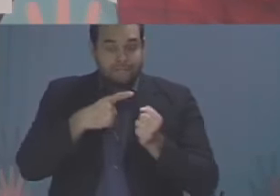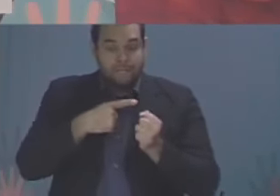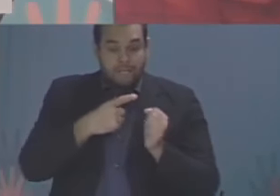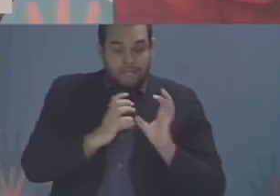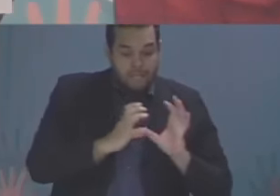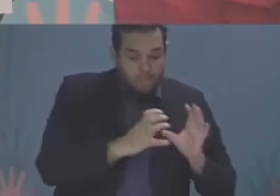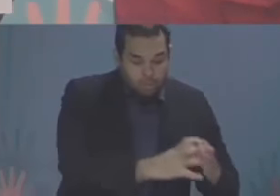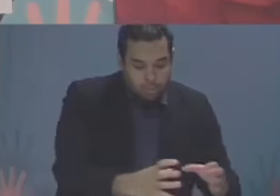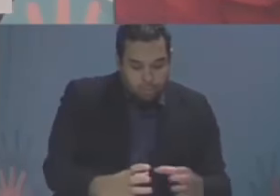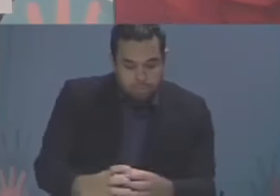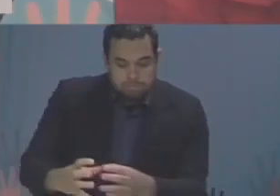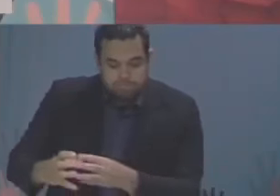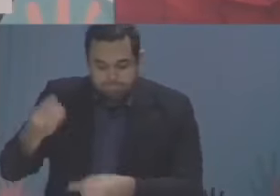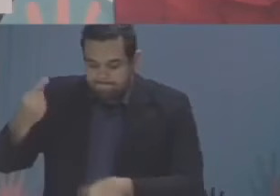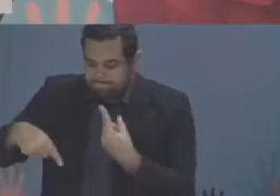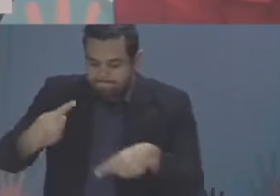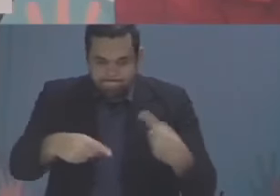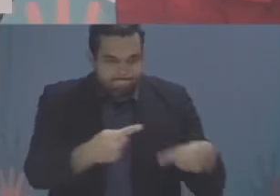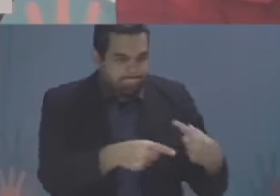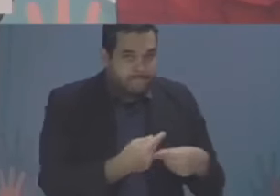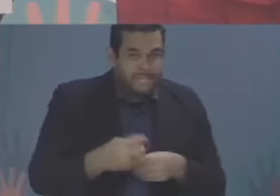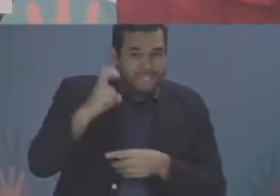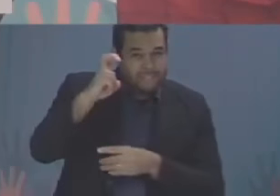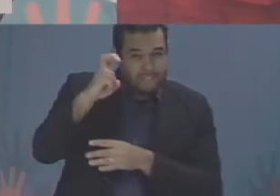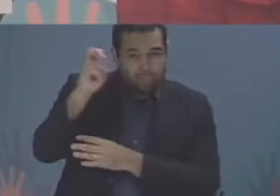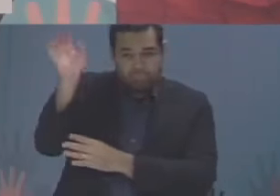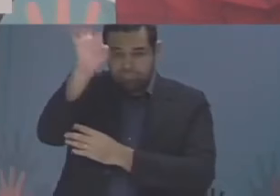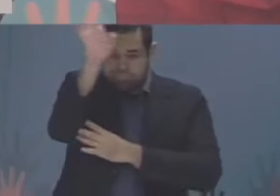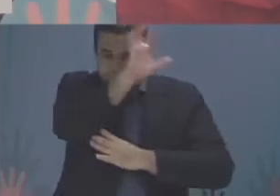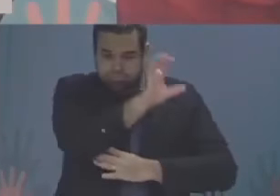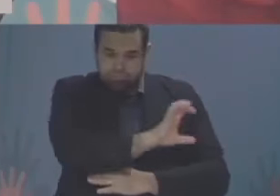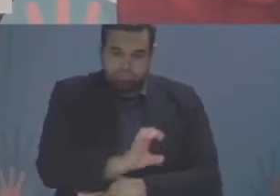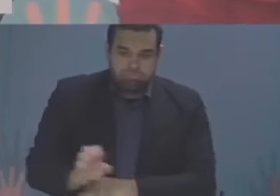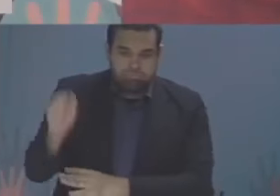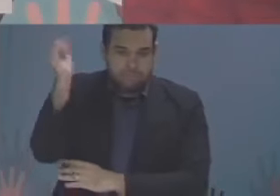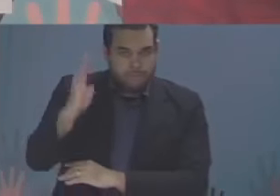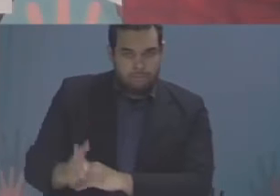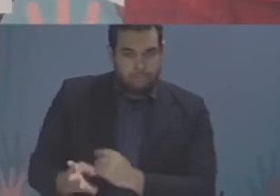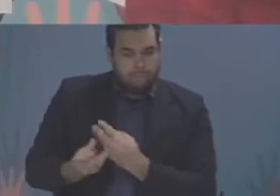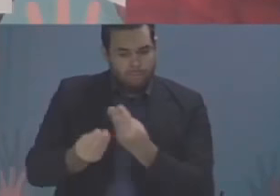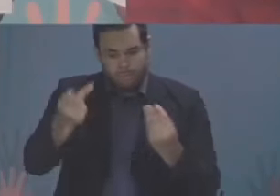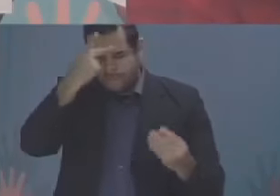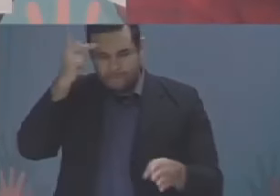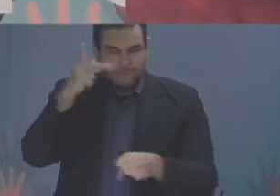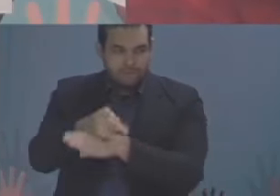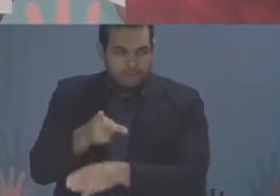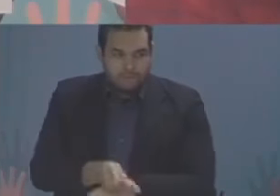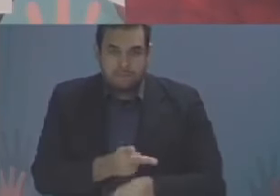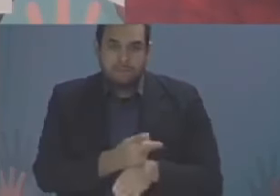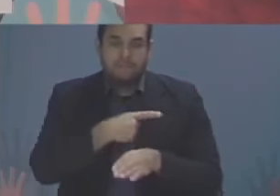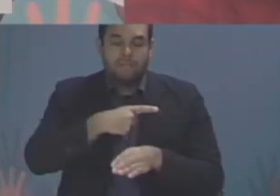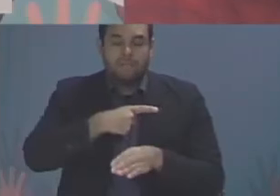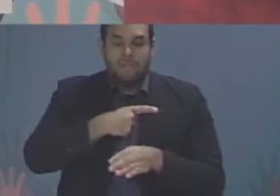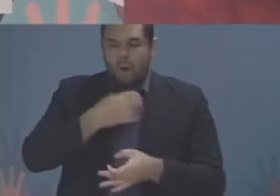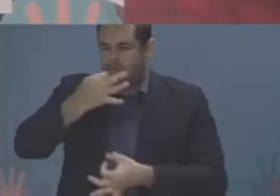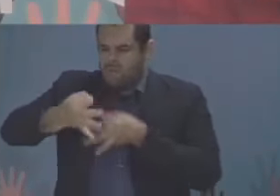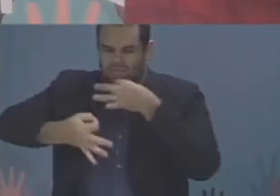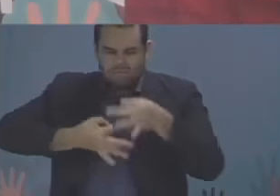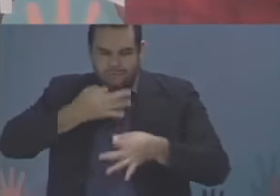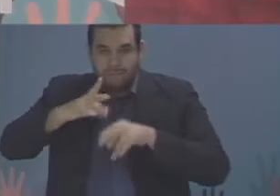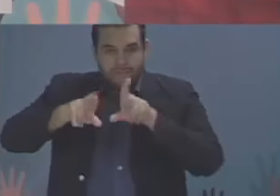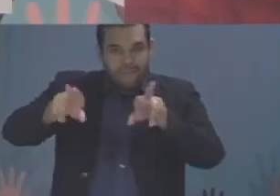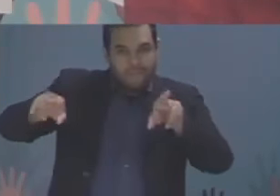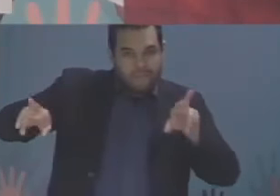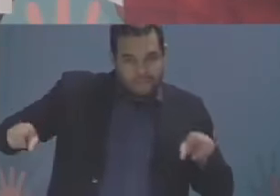em regionais em todas as 5 regiões do país. Somos muita gente, com muitos sotaques, e nos